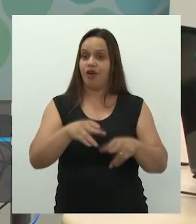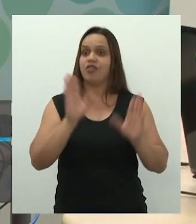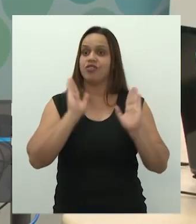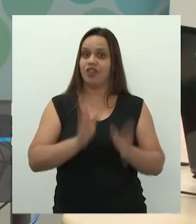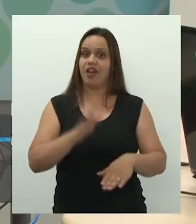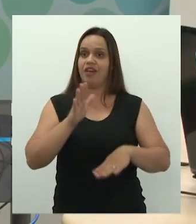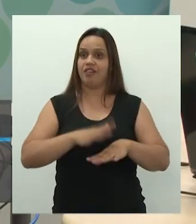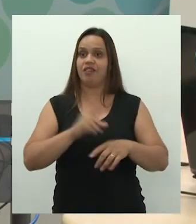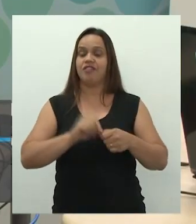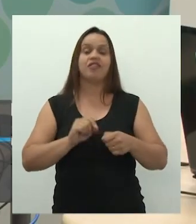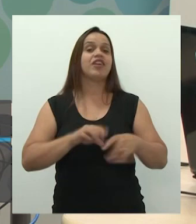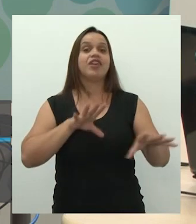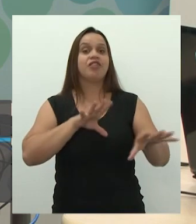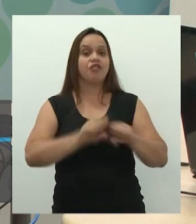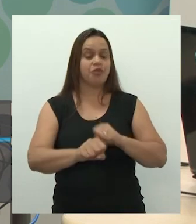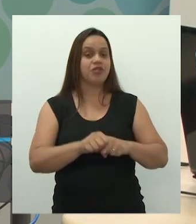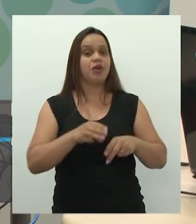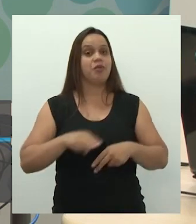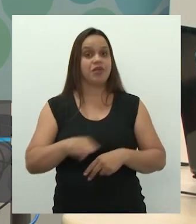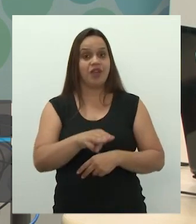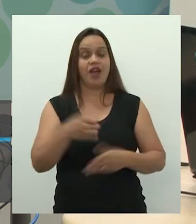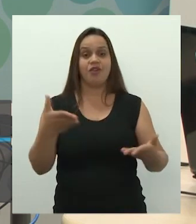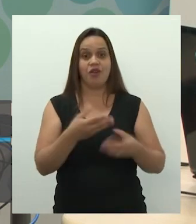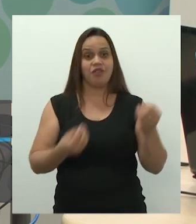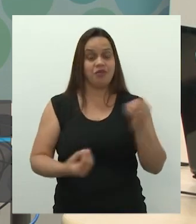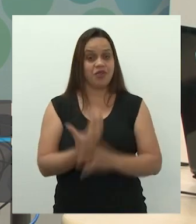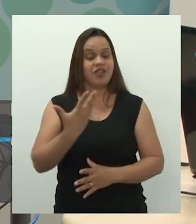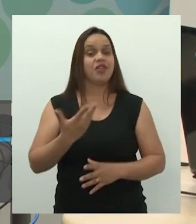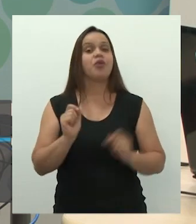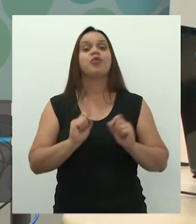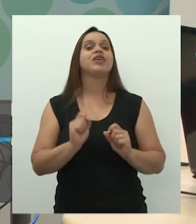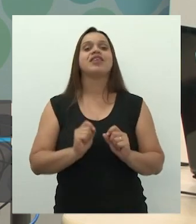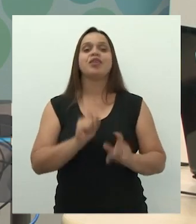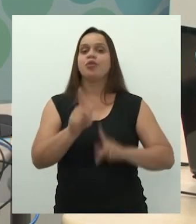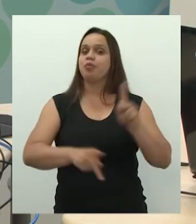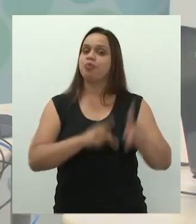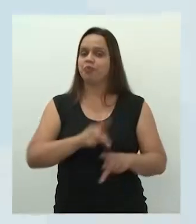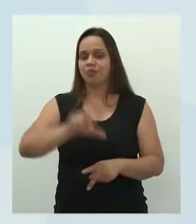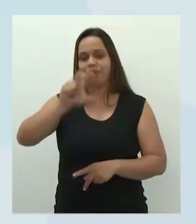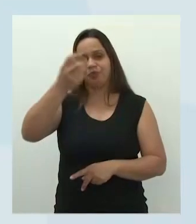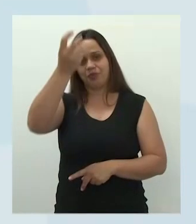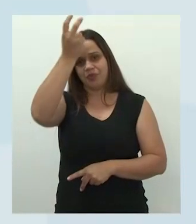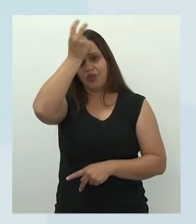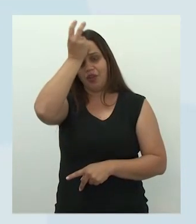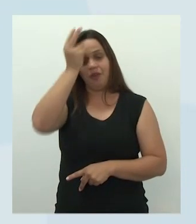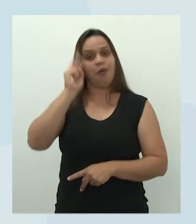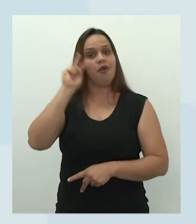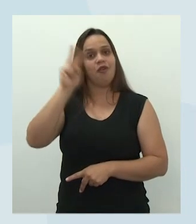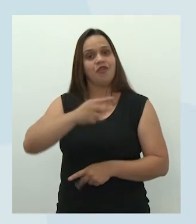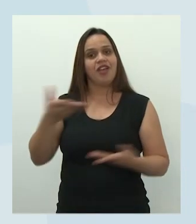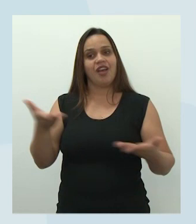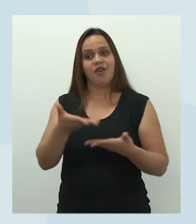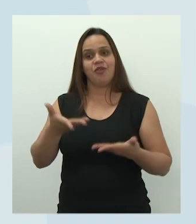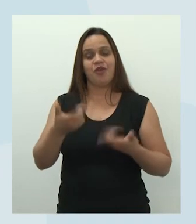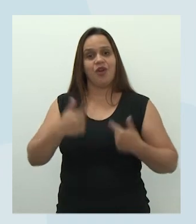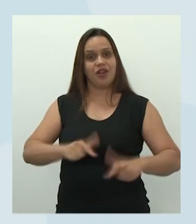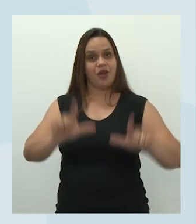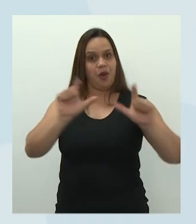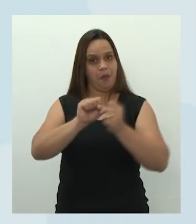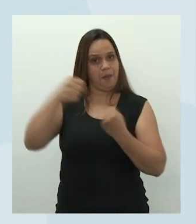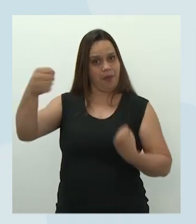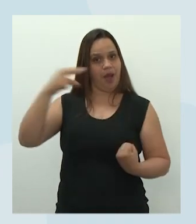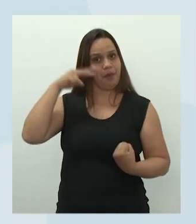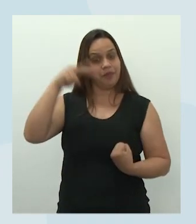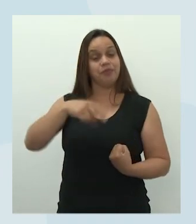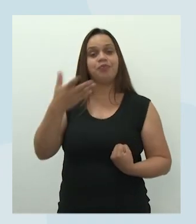a formação da civilização egípcia. Vamos observar os mapas que vão aparecer na tela para vocês. Então, o